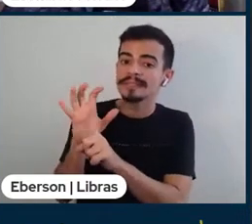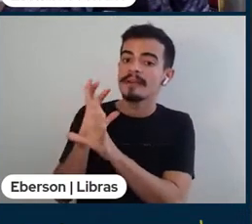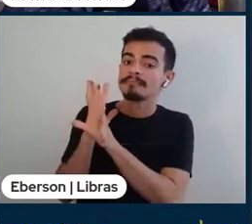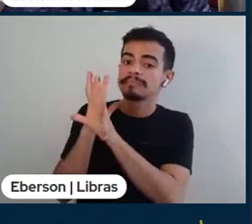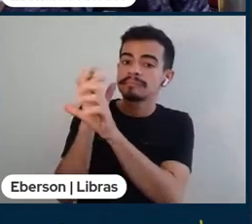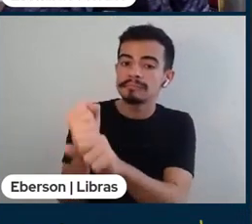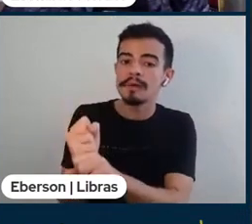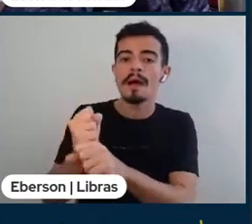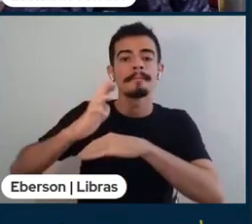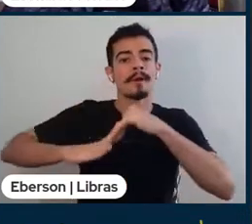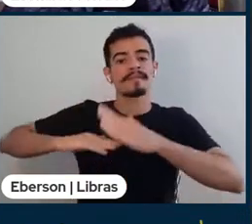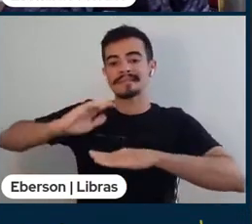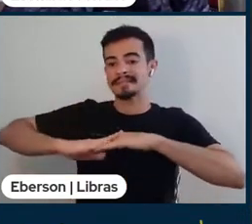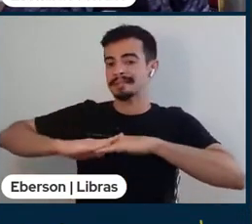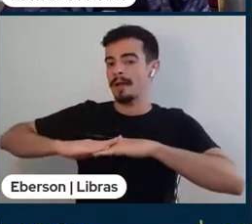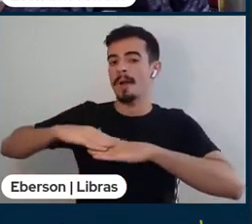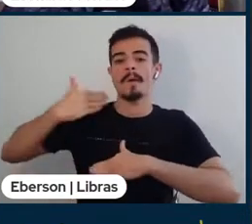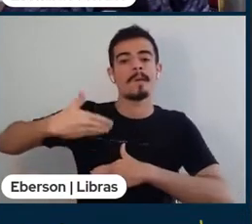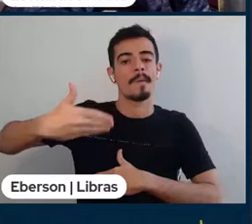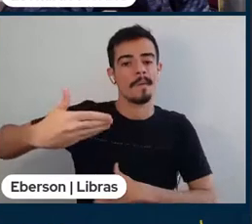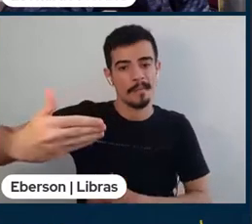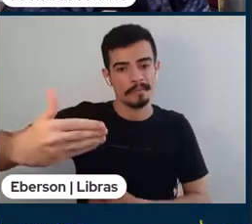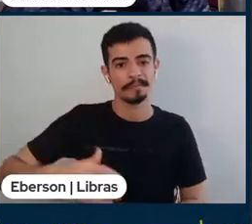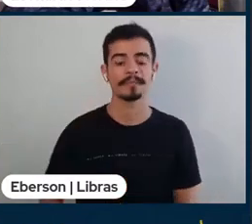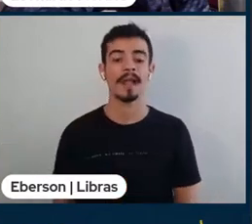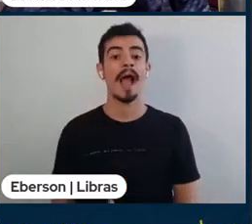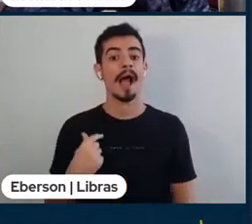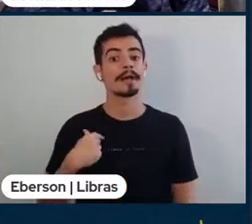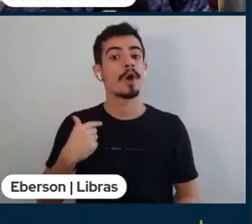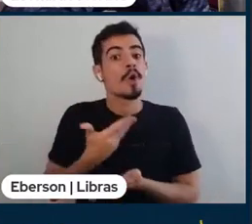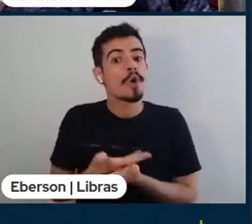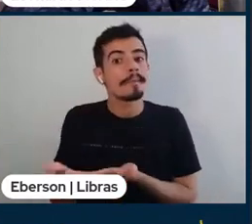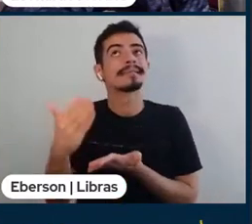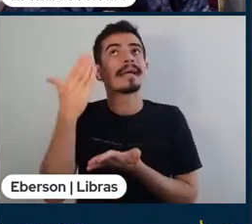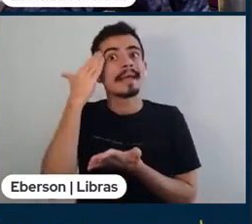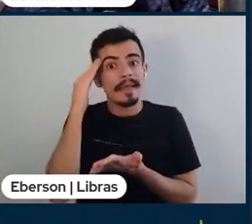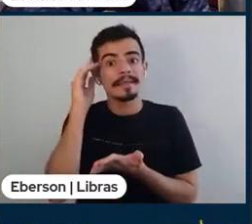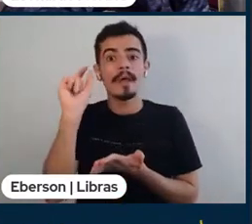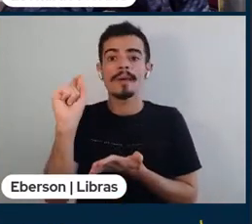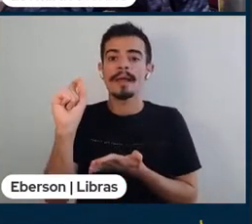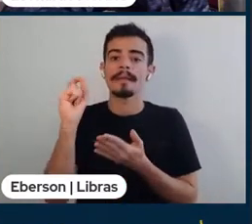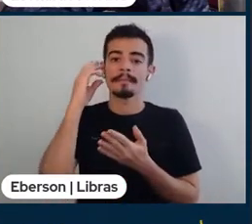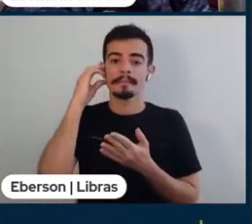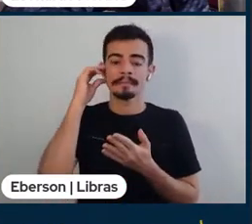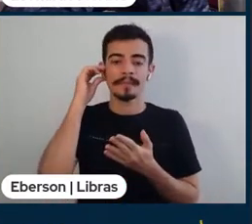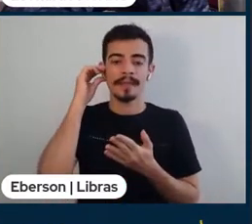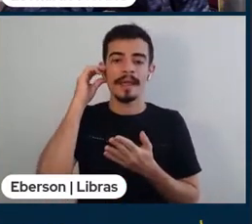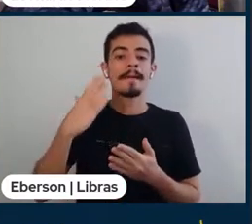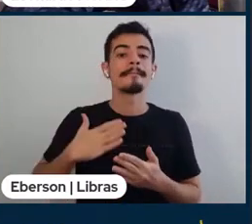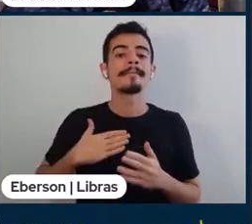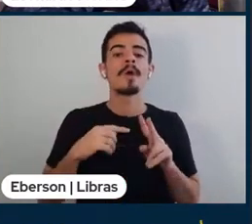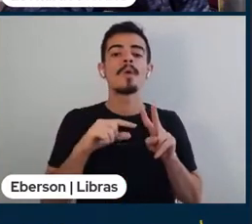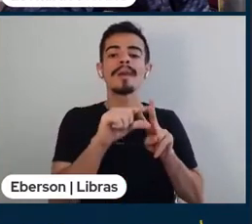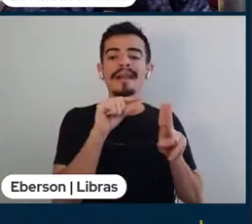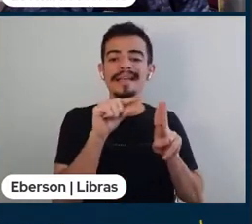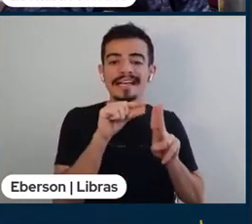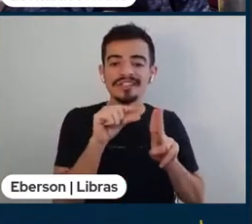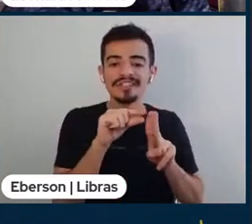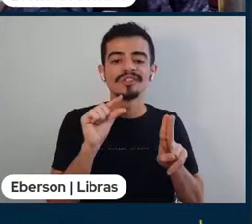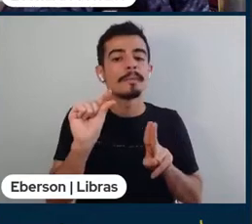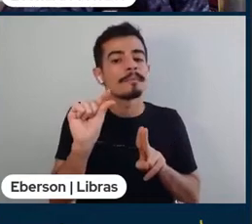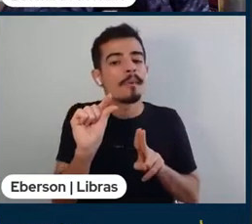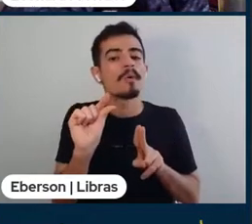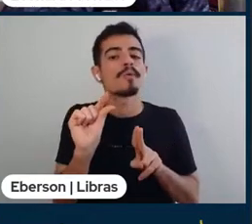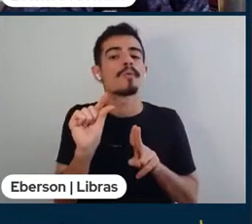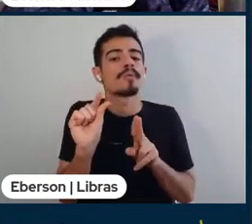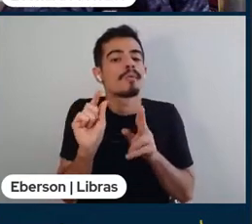E aí comecei a entender que eu estava me posicionando um pouco errado no meu LinkedIn, estava me posicionando um pouco errado nas vagas, naquilo